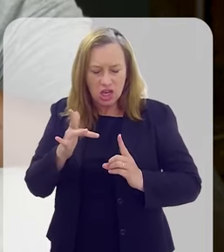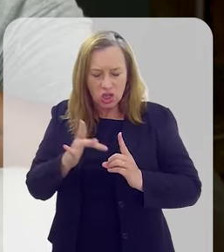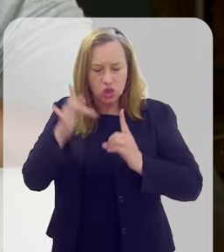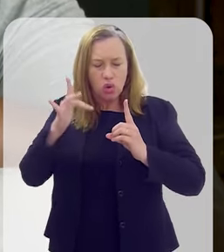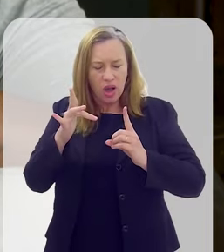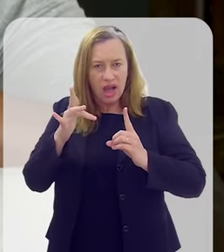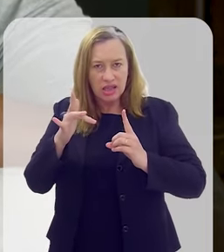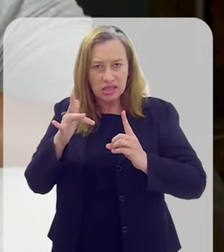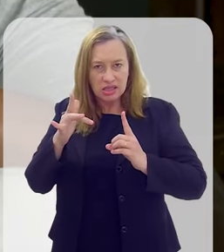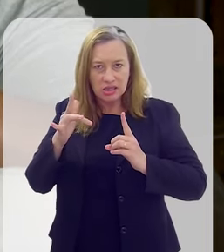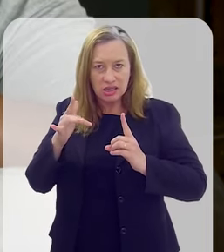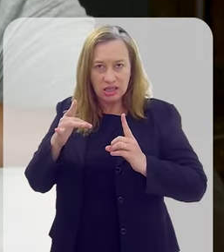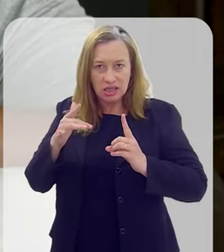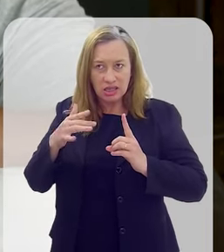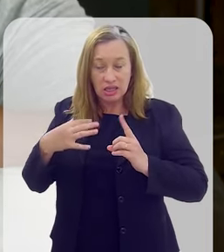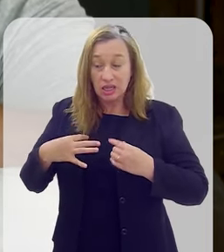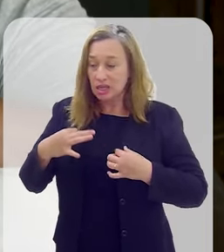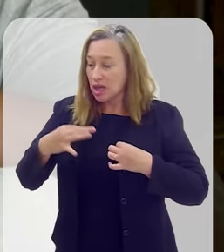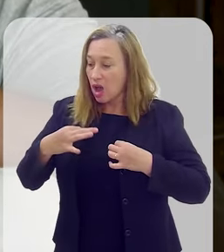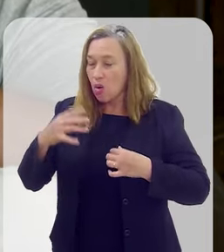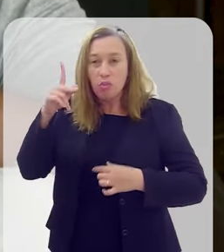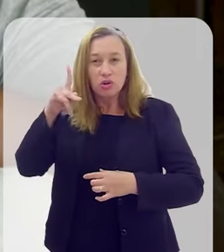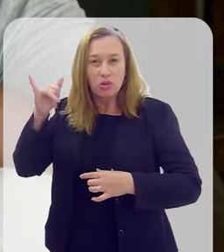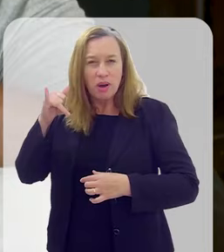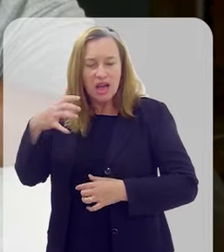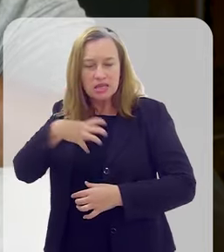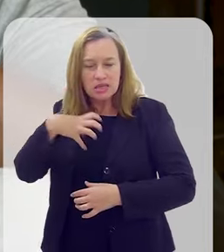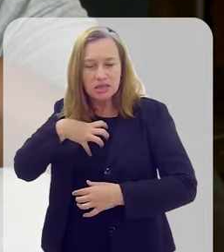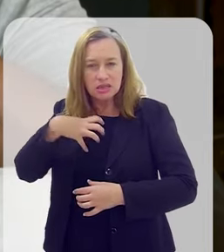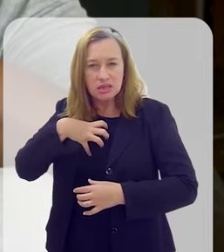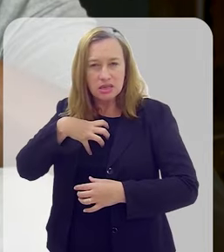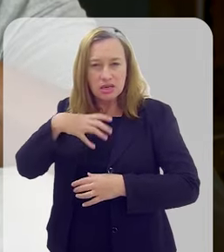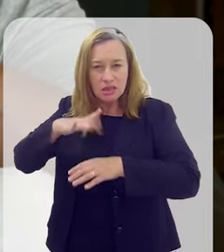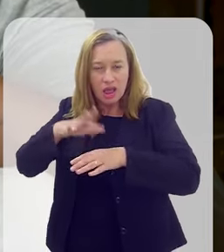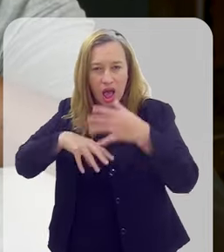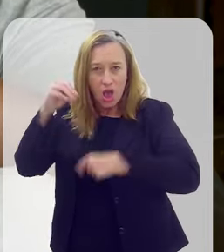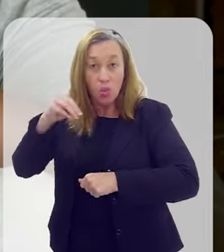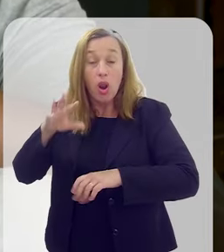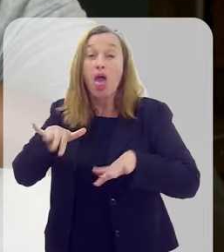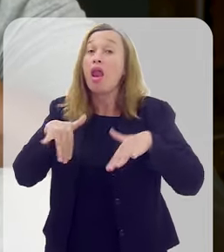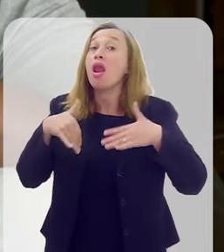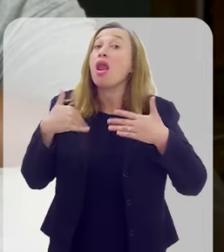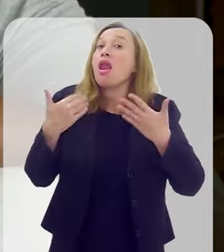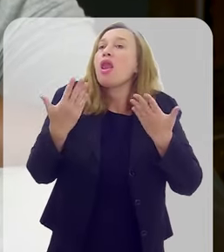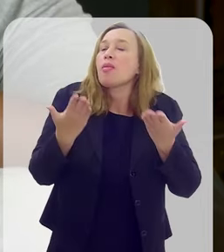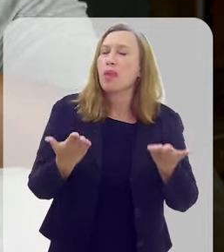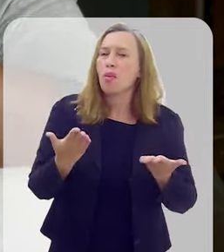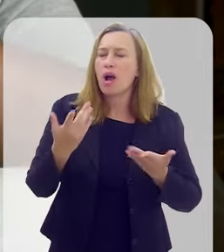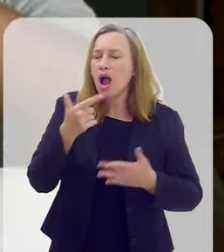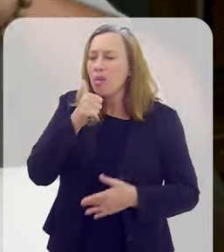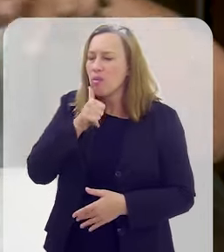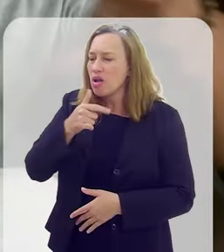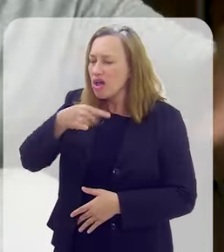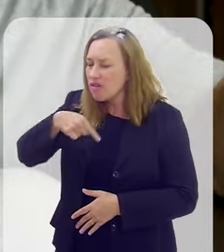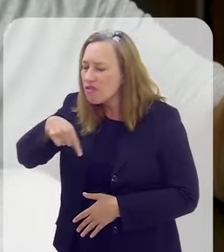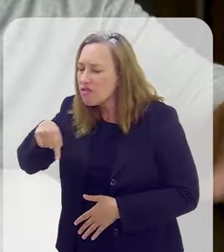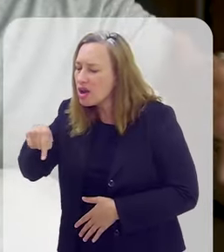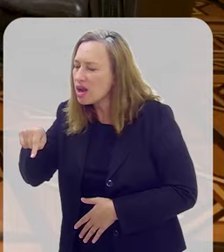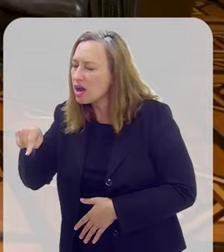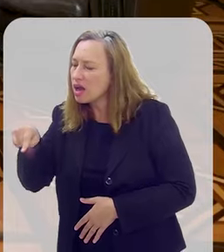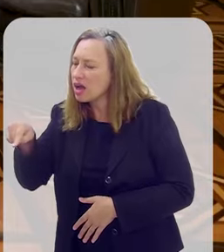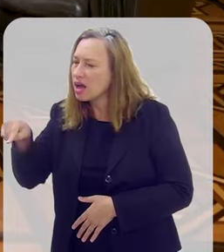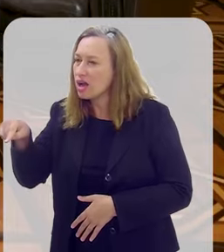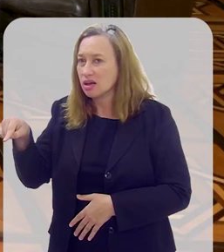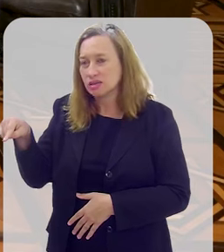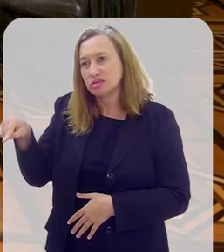você tocasse nas vestes do pai você seria curada do mestre então ela vai lá